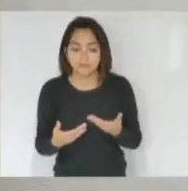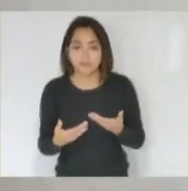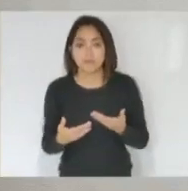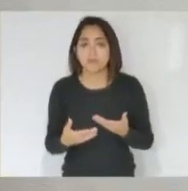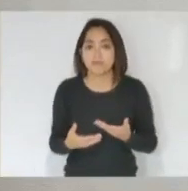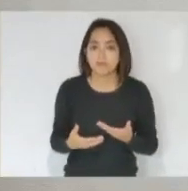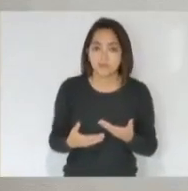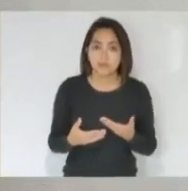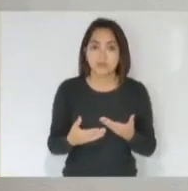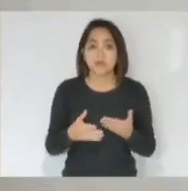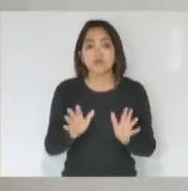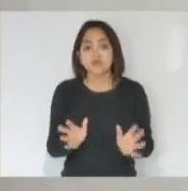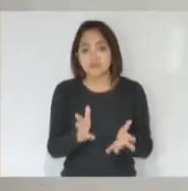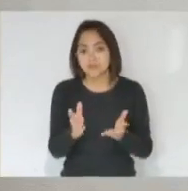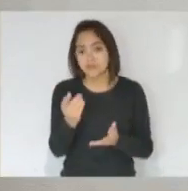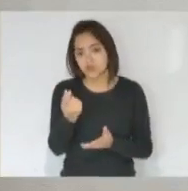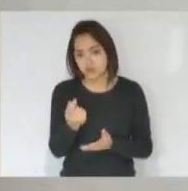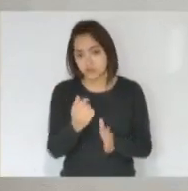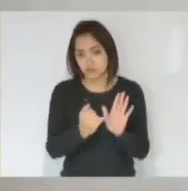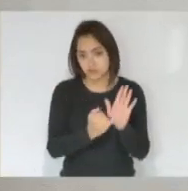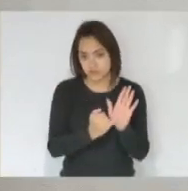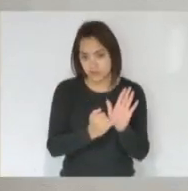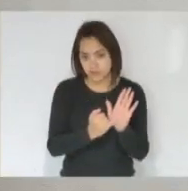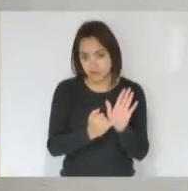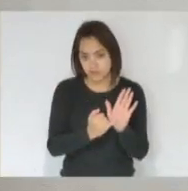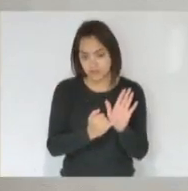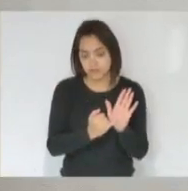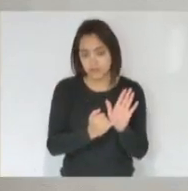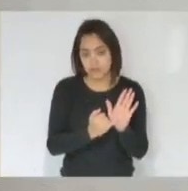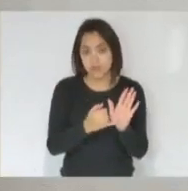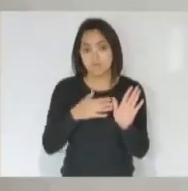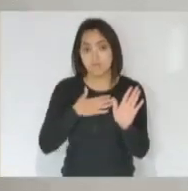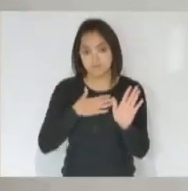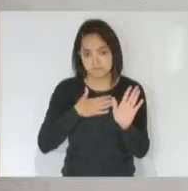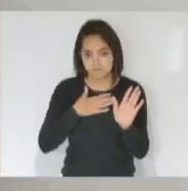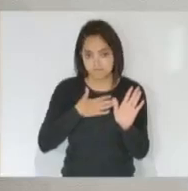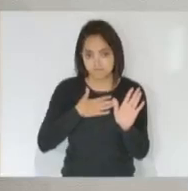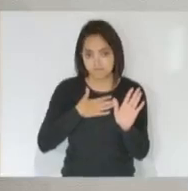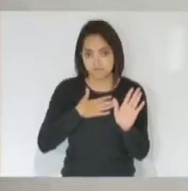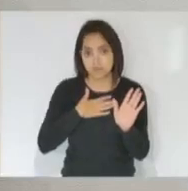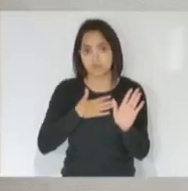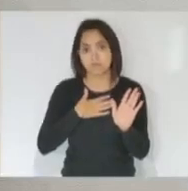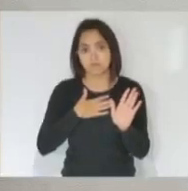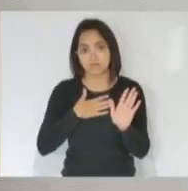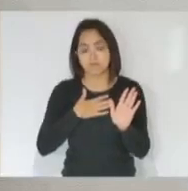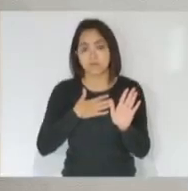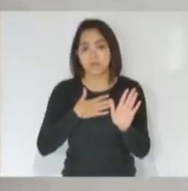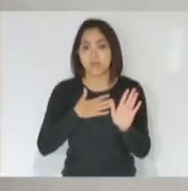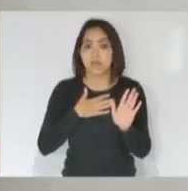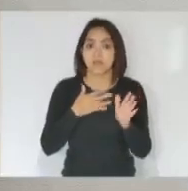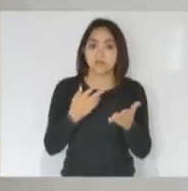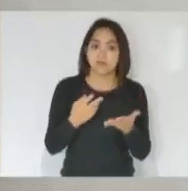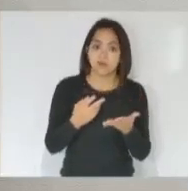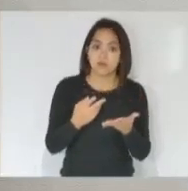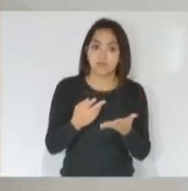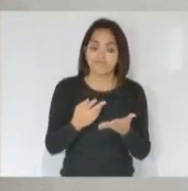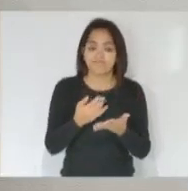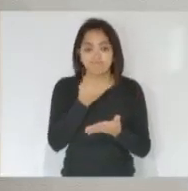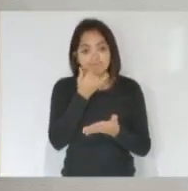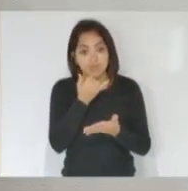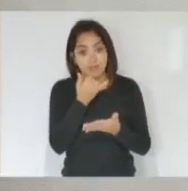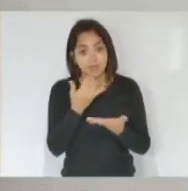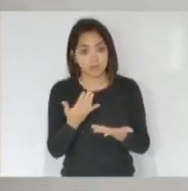a questão dos incentivos fiscais. É, para mim, um equívoco do governo em levar, nesse momento